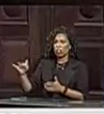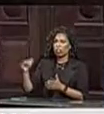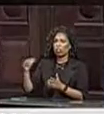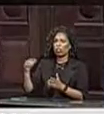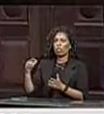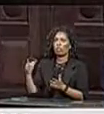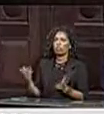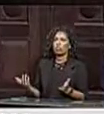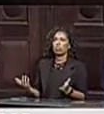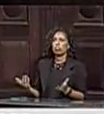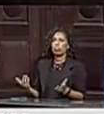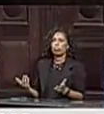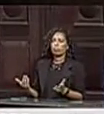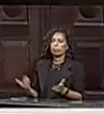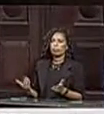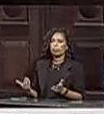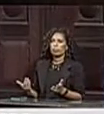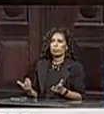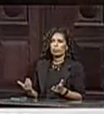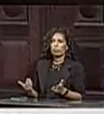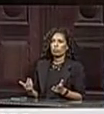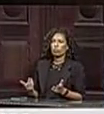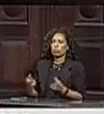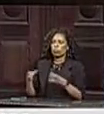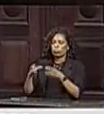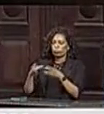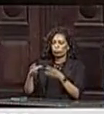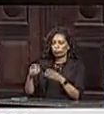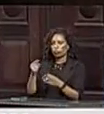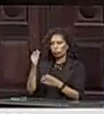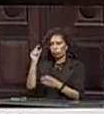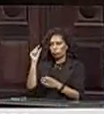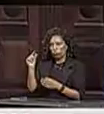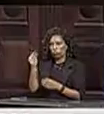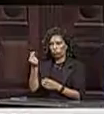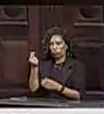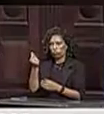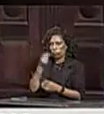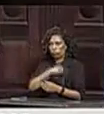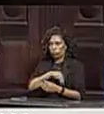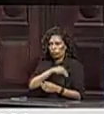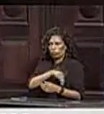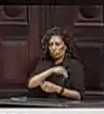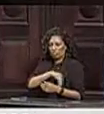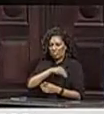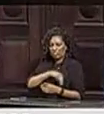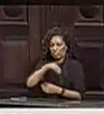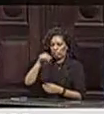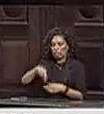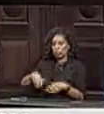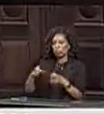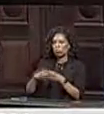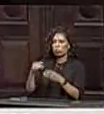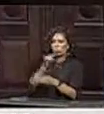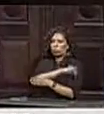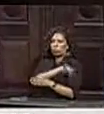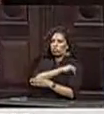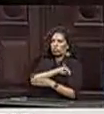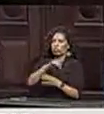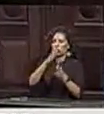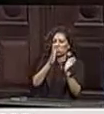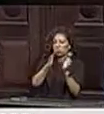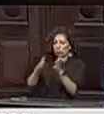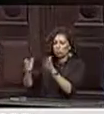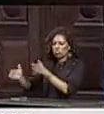fixando o seu piso salarial, e como não está organizada, não tem convenção nem